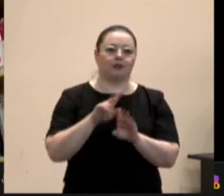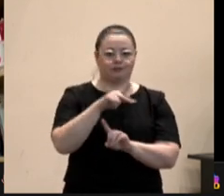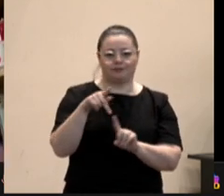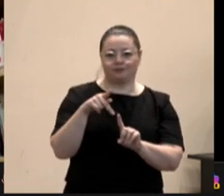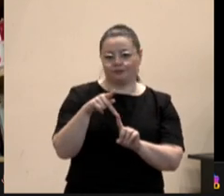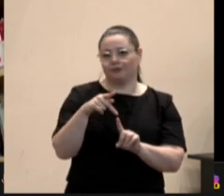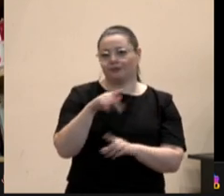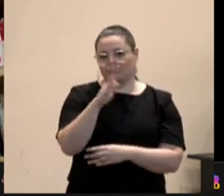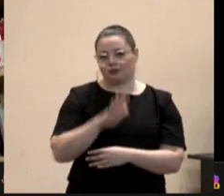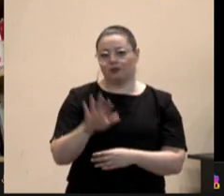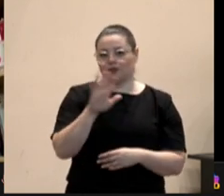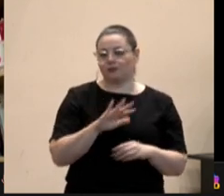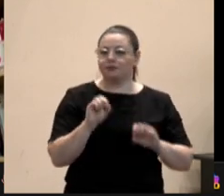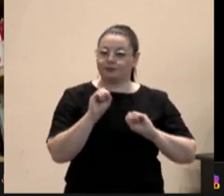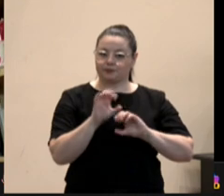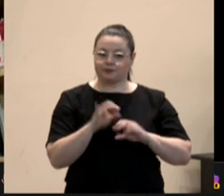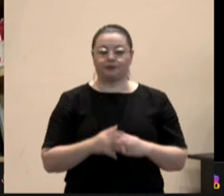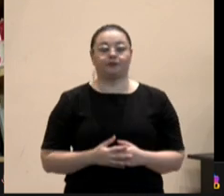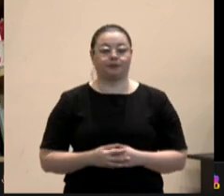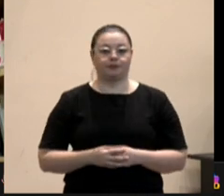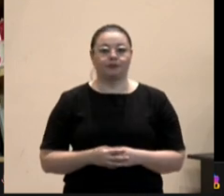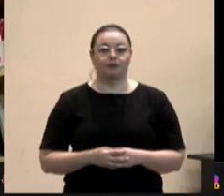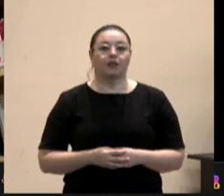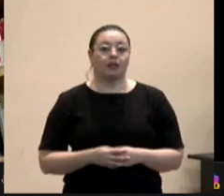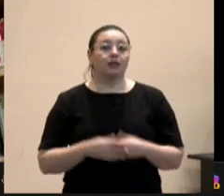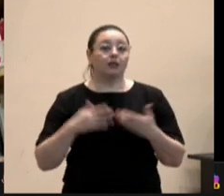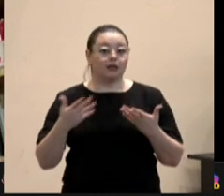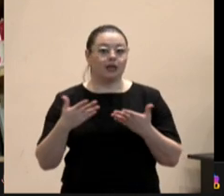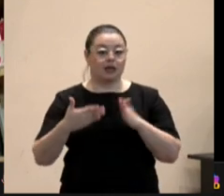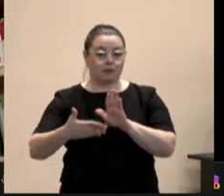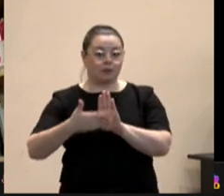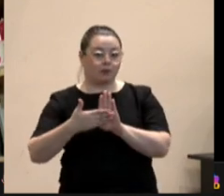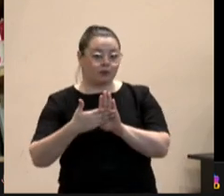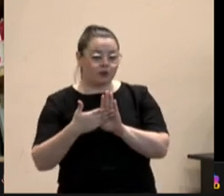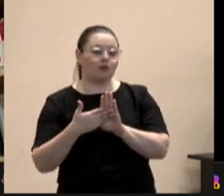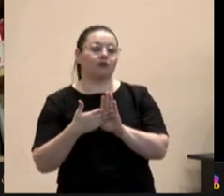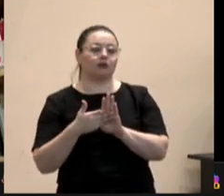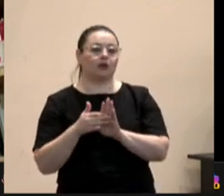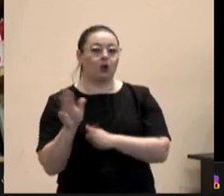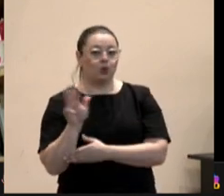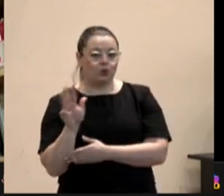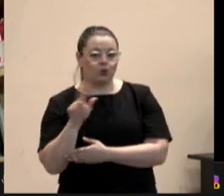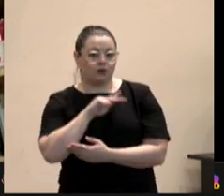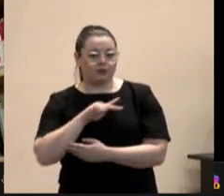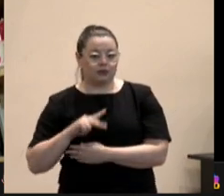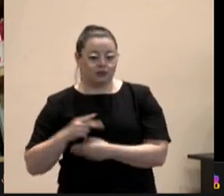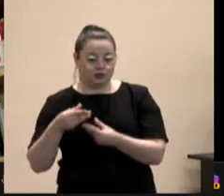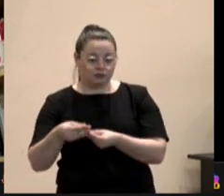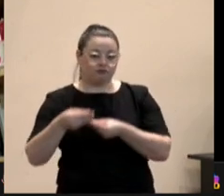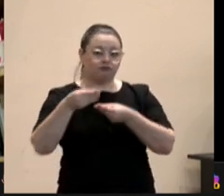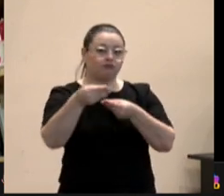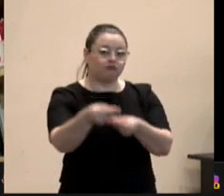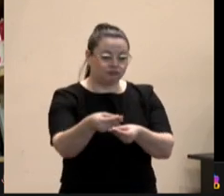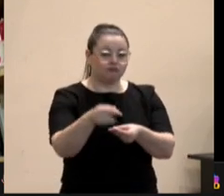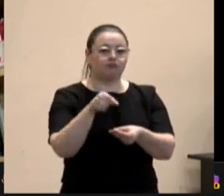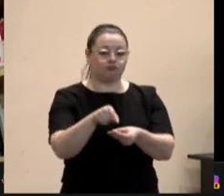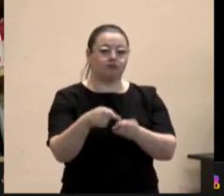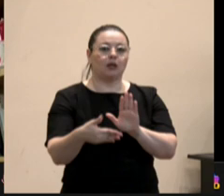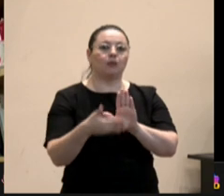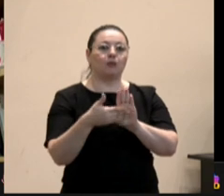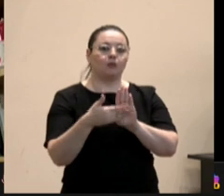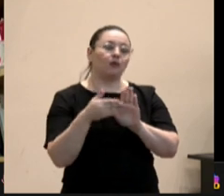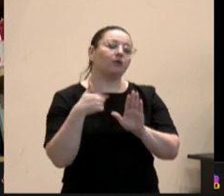proposta apresentada, né, pelo presidente Lula para o Congresso Nacional, eu gostaria, então,